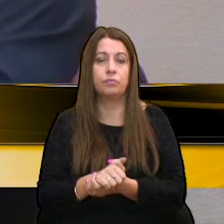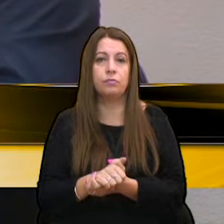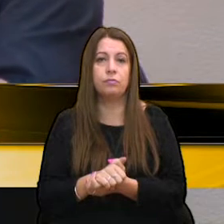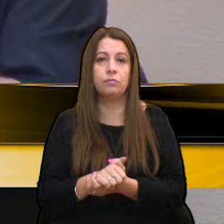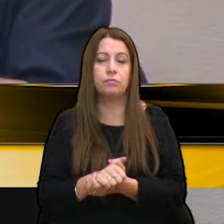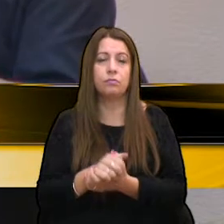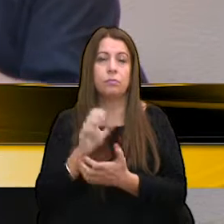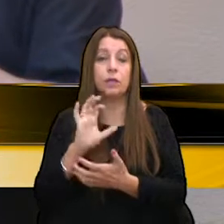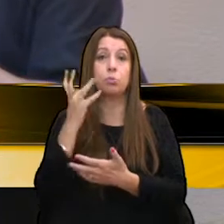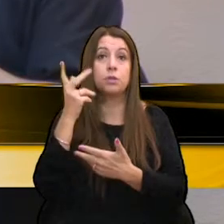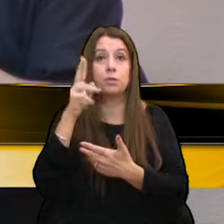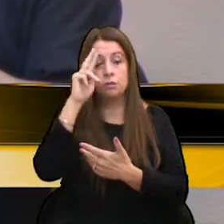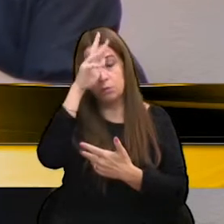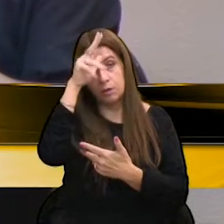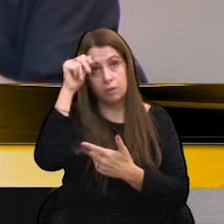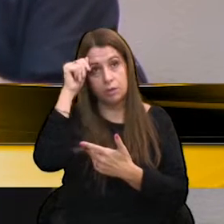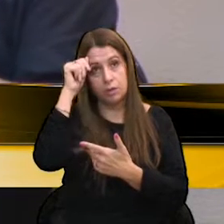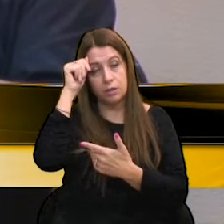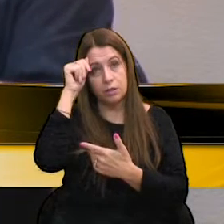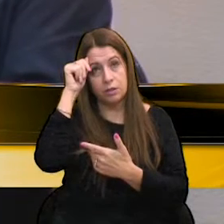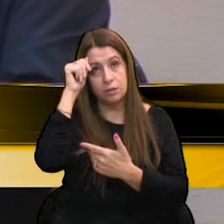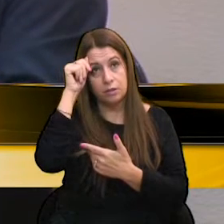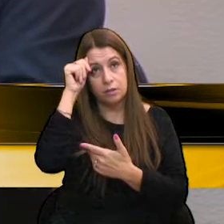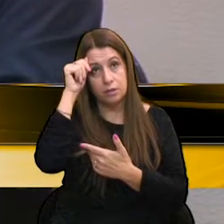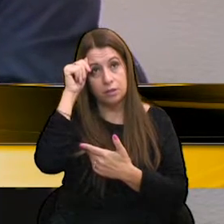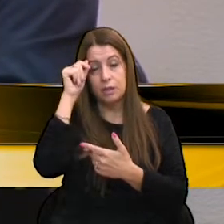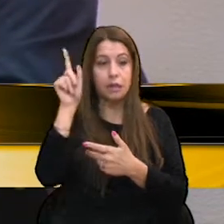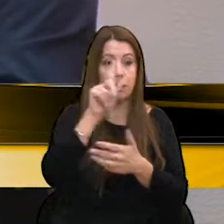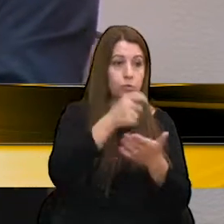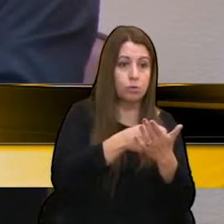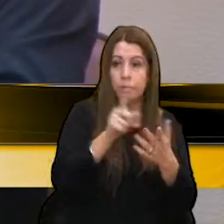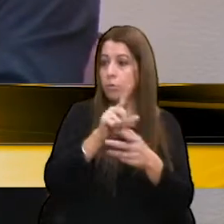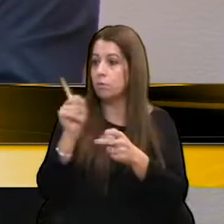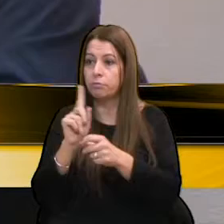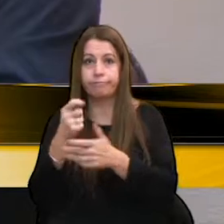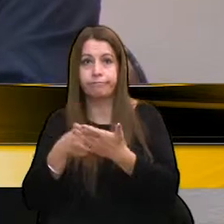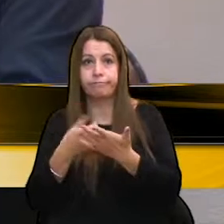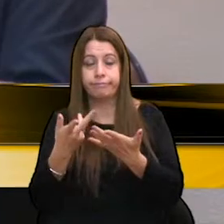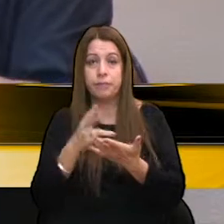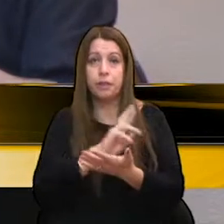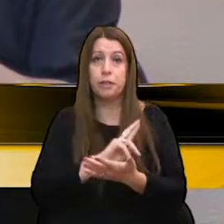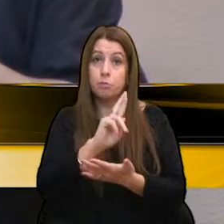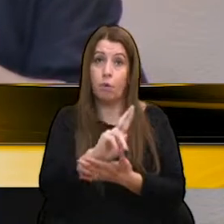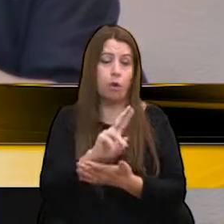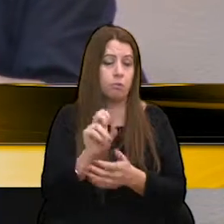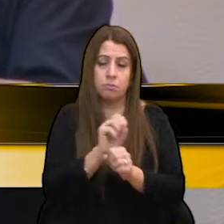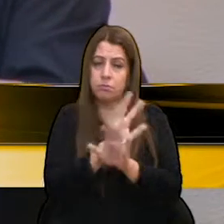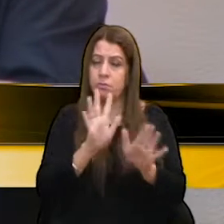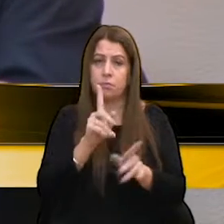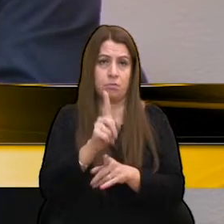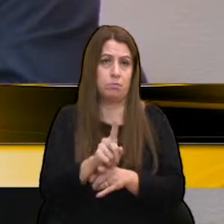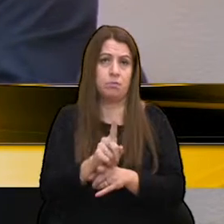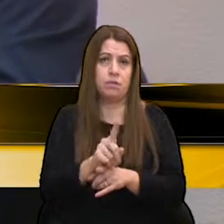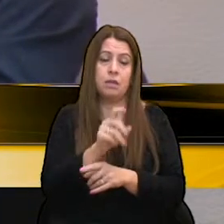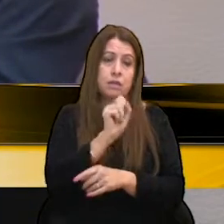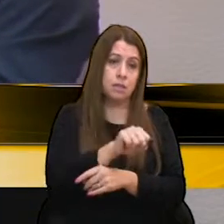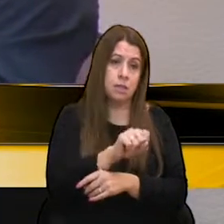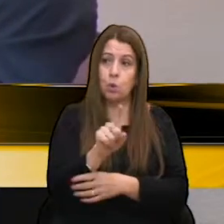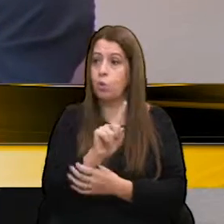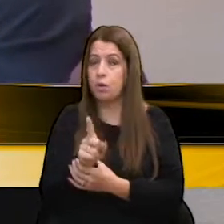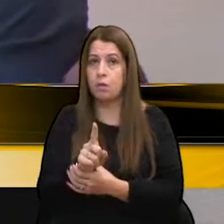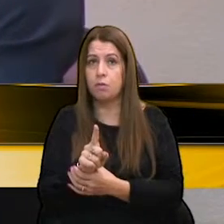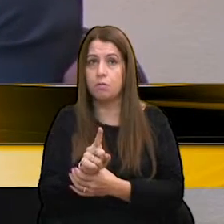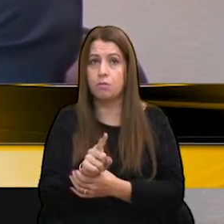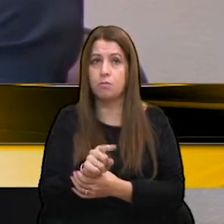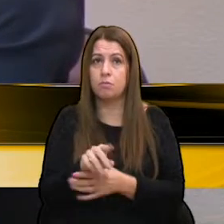uma decisão do prefeito municipal, foi uma desautorização. E a resposta tem que ser dada clara, né? Tem que ser sim ou não, isso